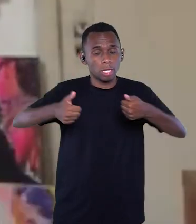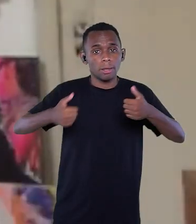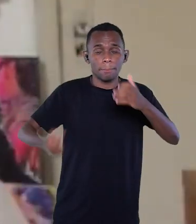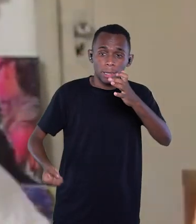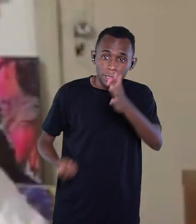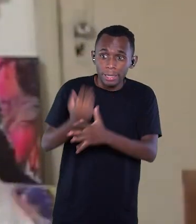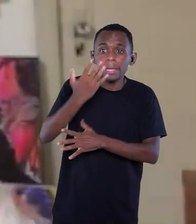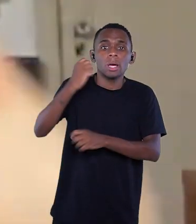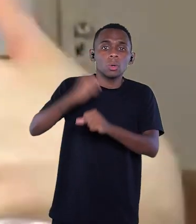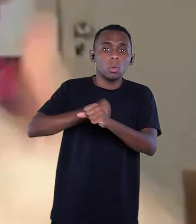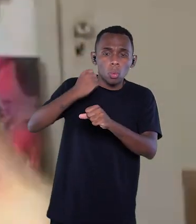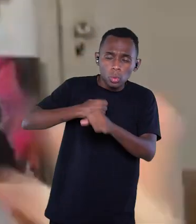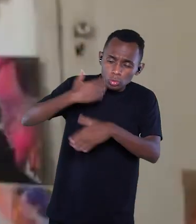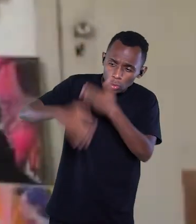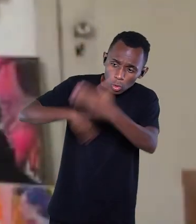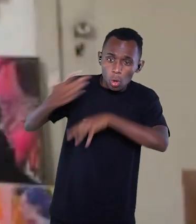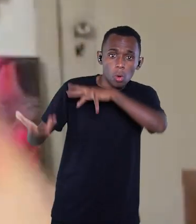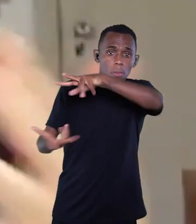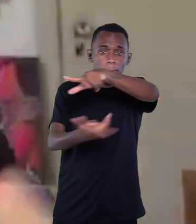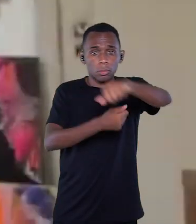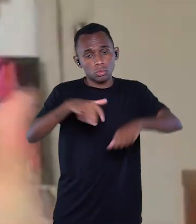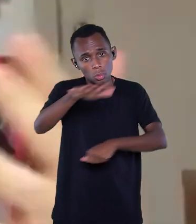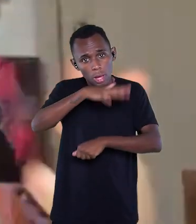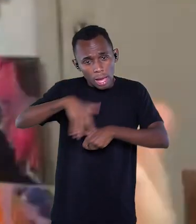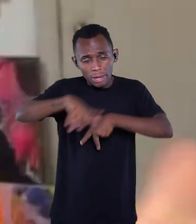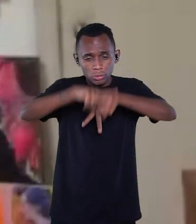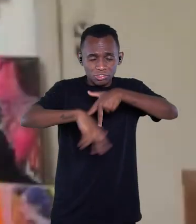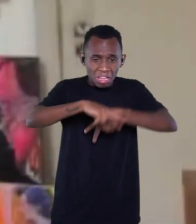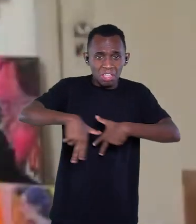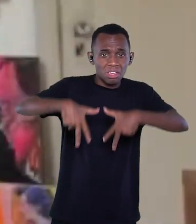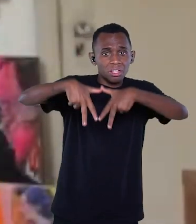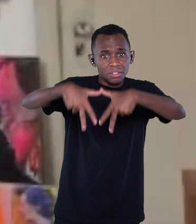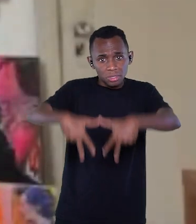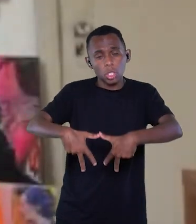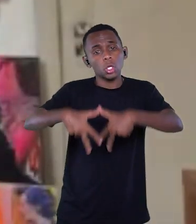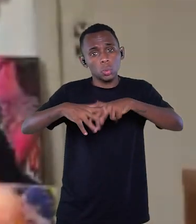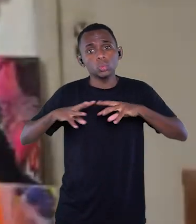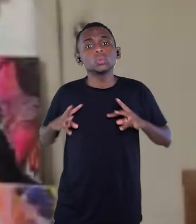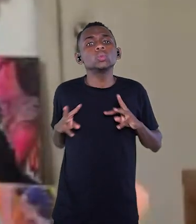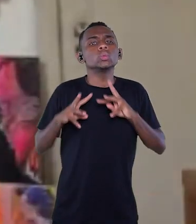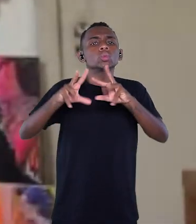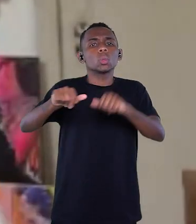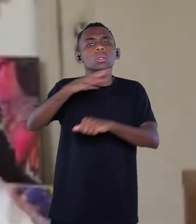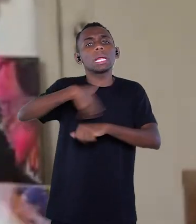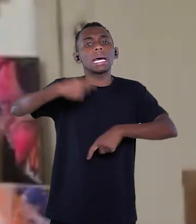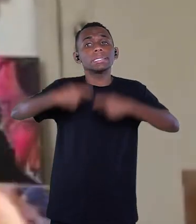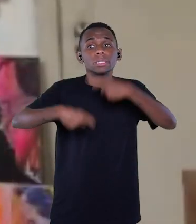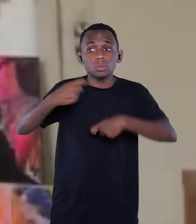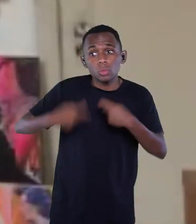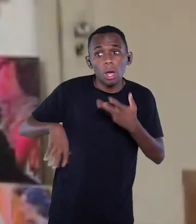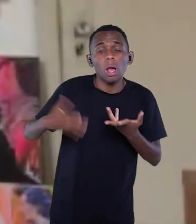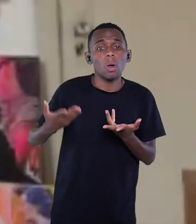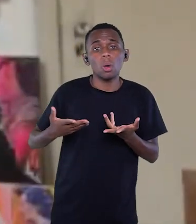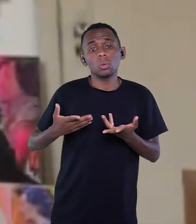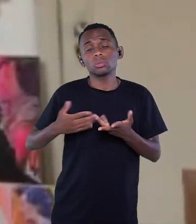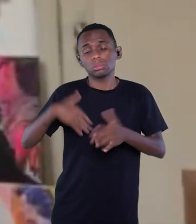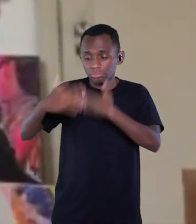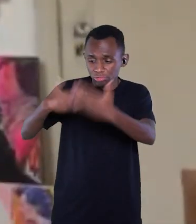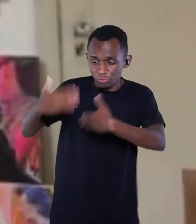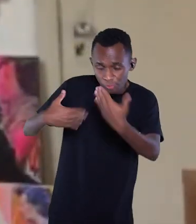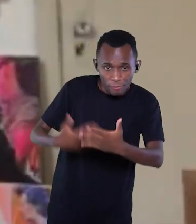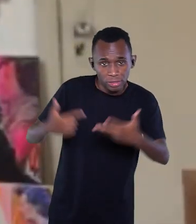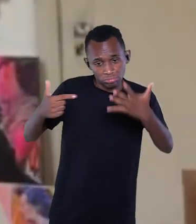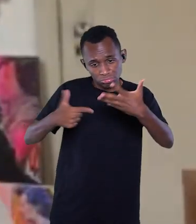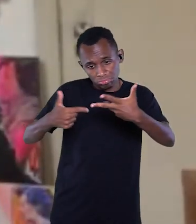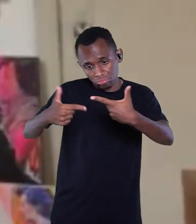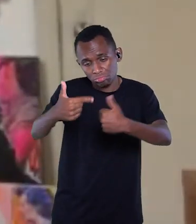de construir um mundo no qual a sexualidade, o gênero, enfim, e tudo que se estrutura a partir disso, né?